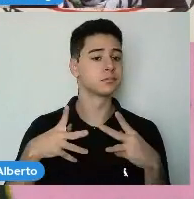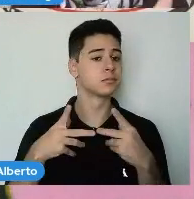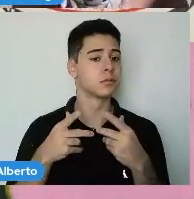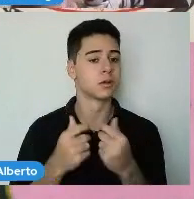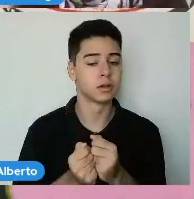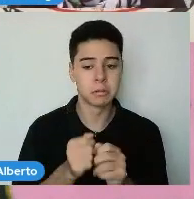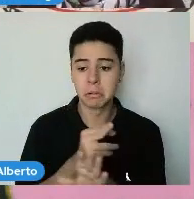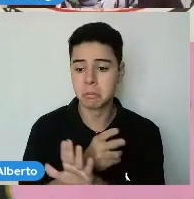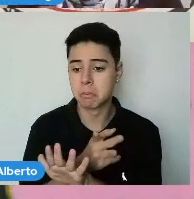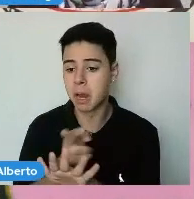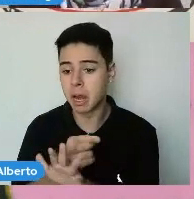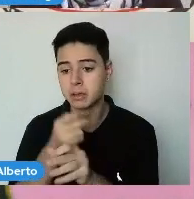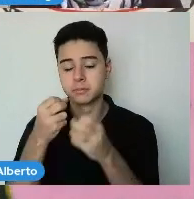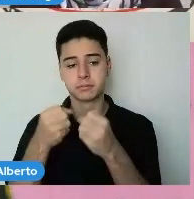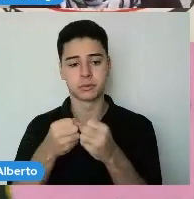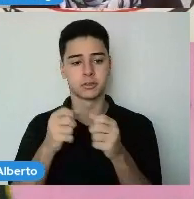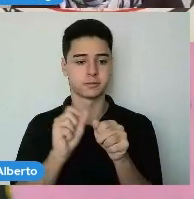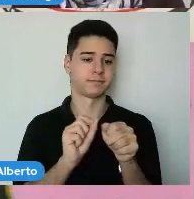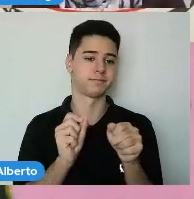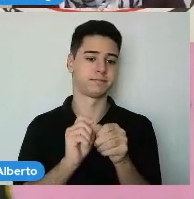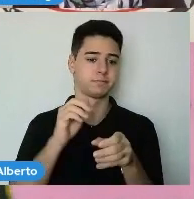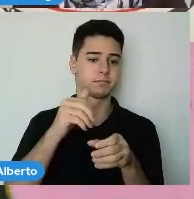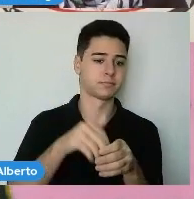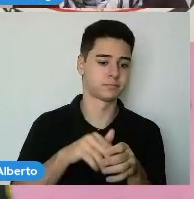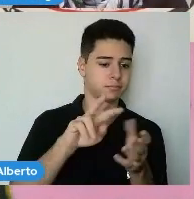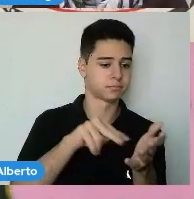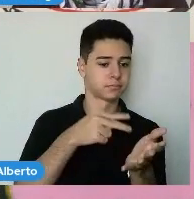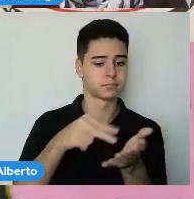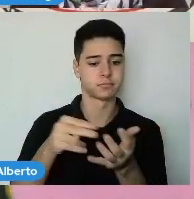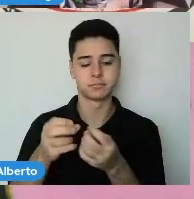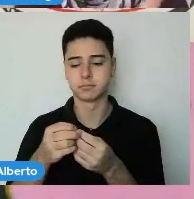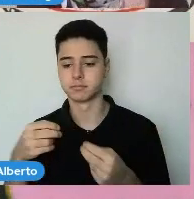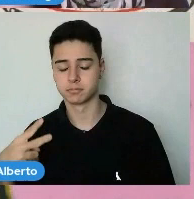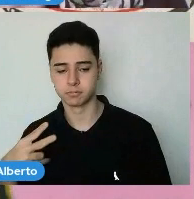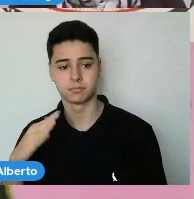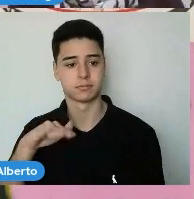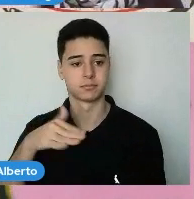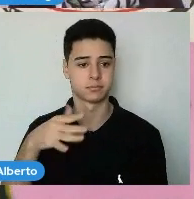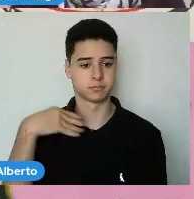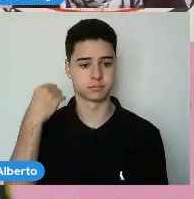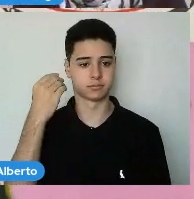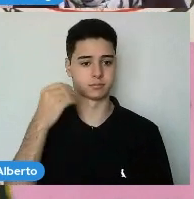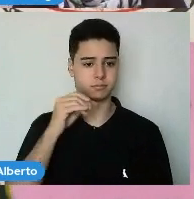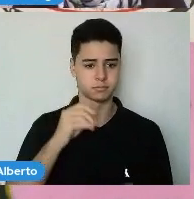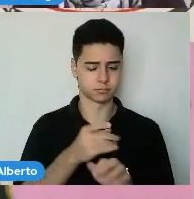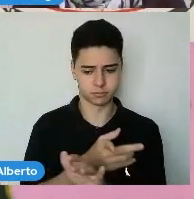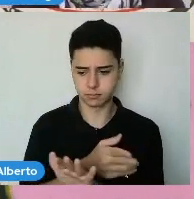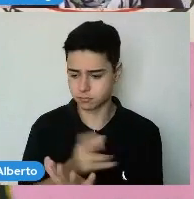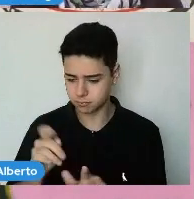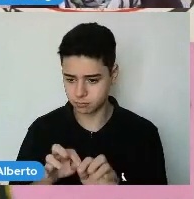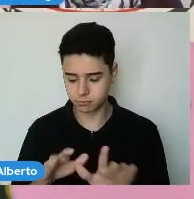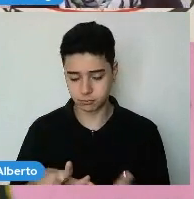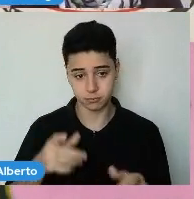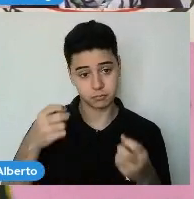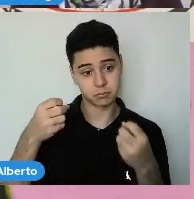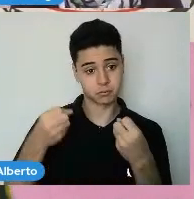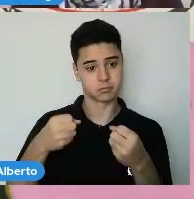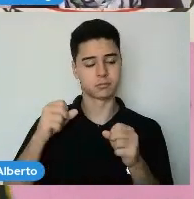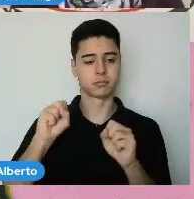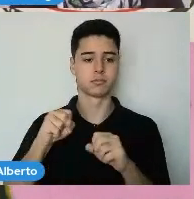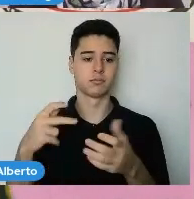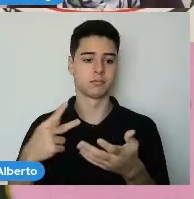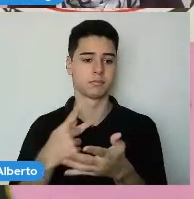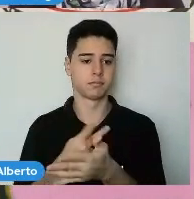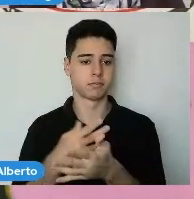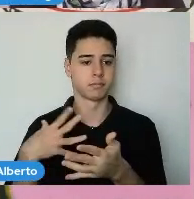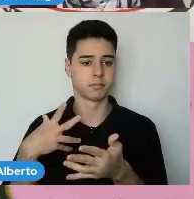de possibilidades de atuação dentro da performance, ele explora uma gama de possibilidades de atuação